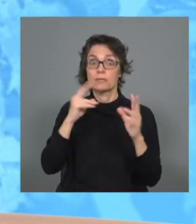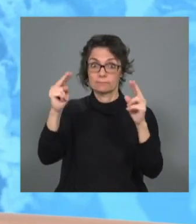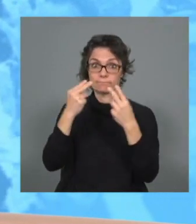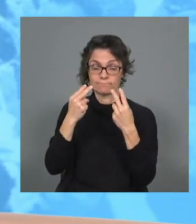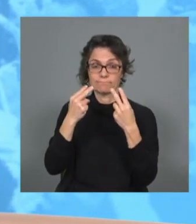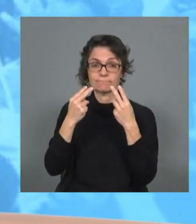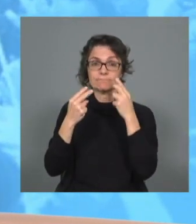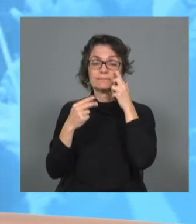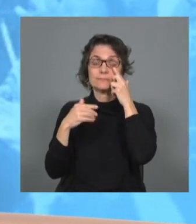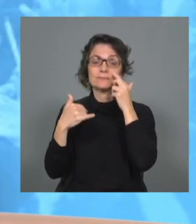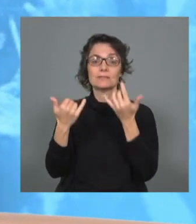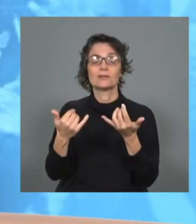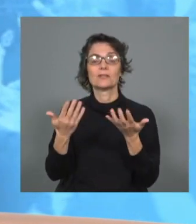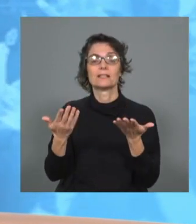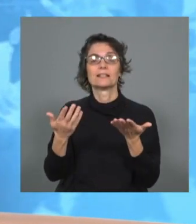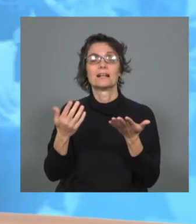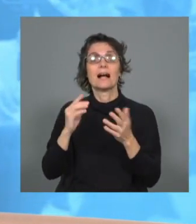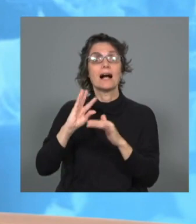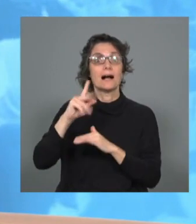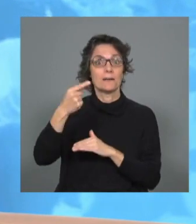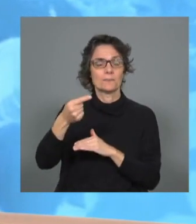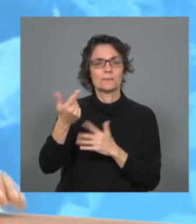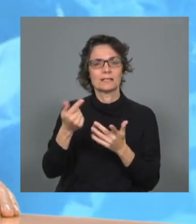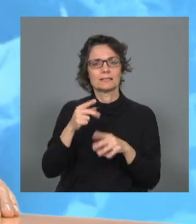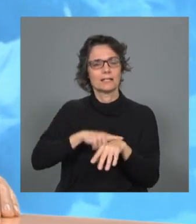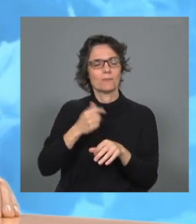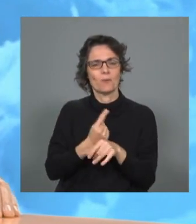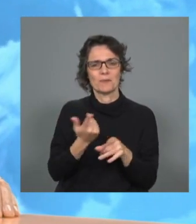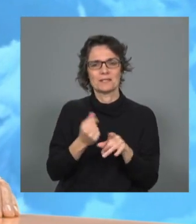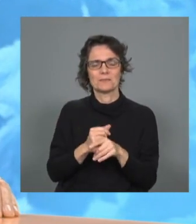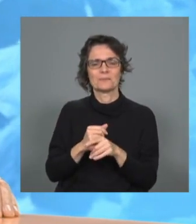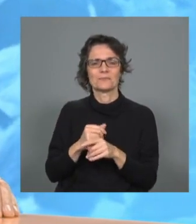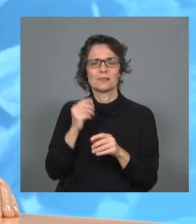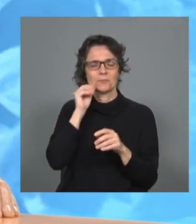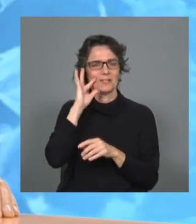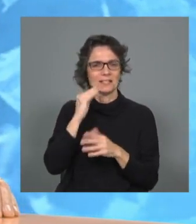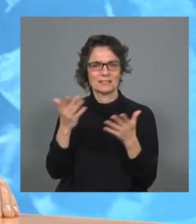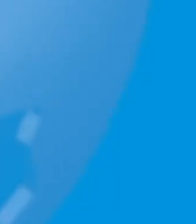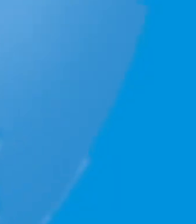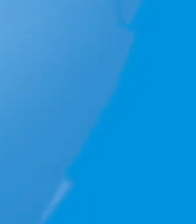marcamos encontro para amanhã a esta mesma hora. Até lá, tenha então uma muito boa tarde.